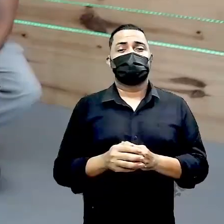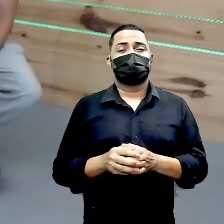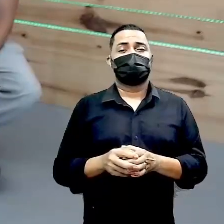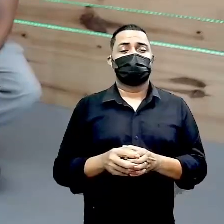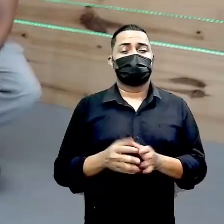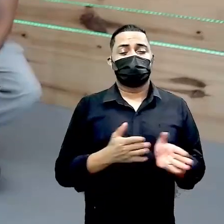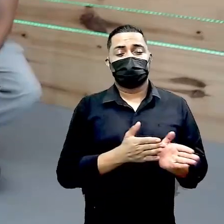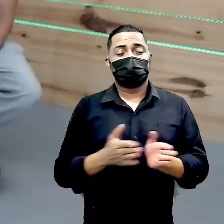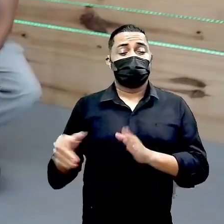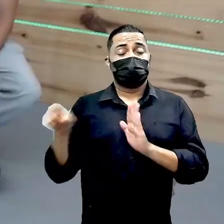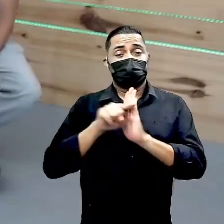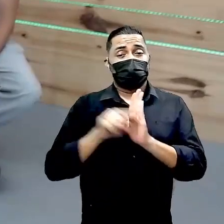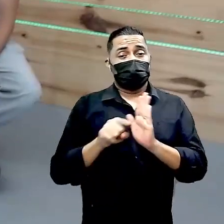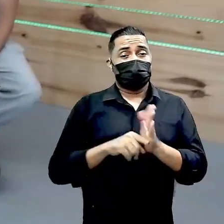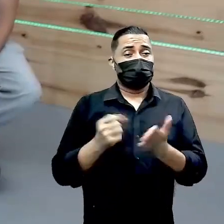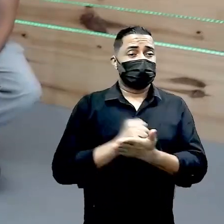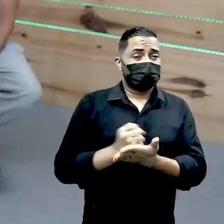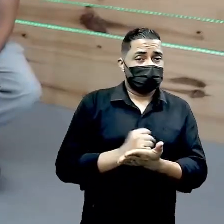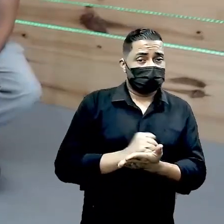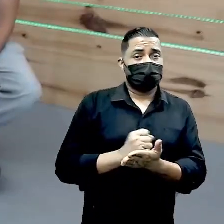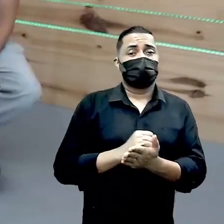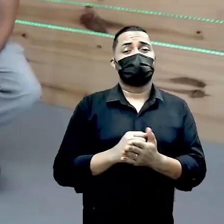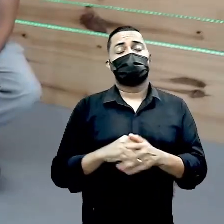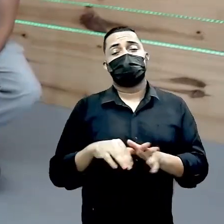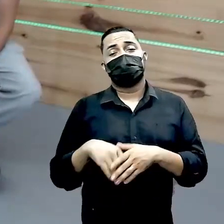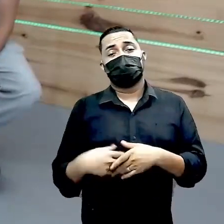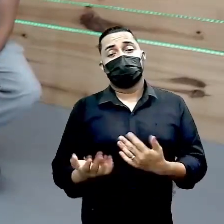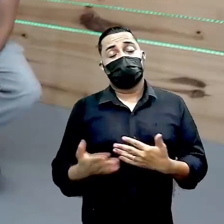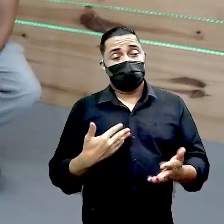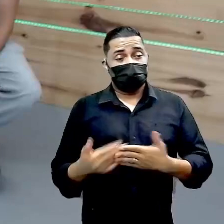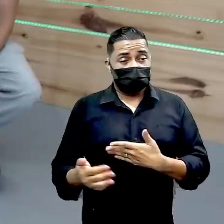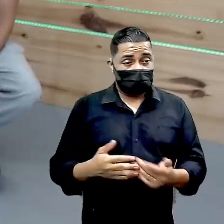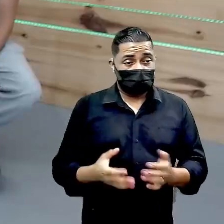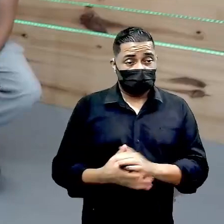durante a programação do grupo de programa.